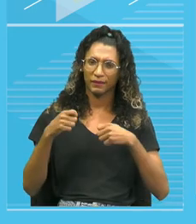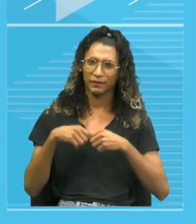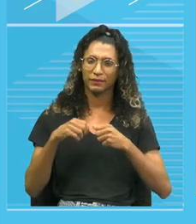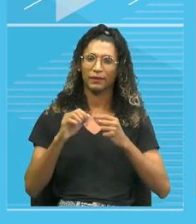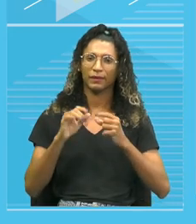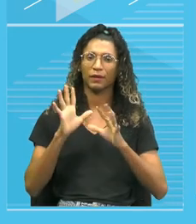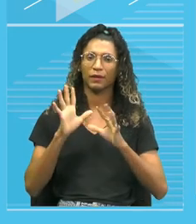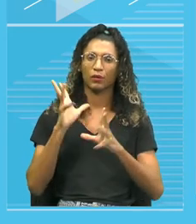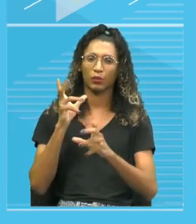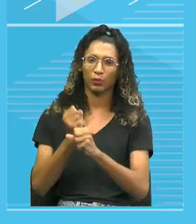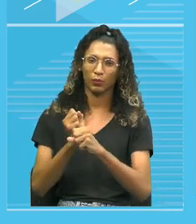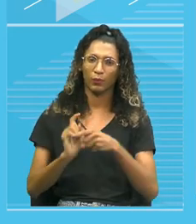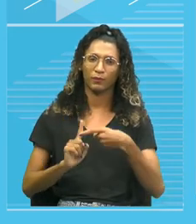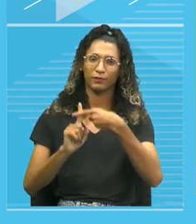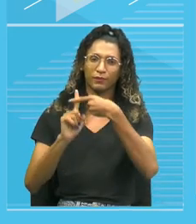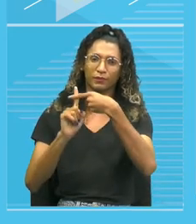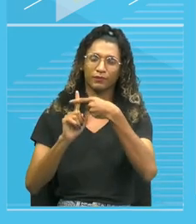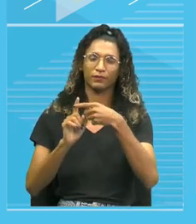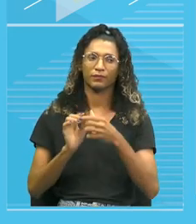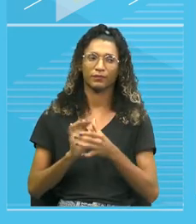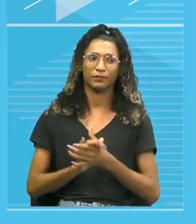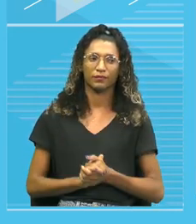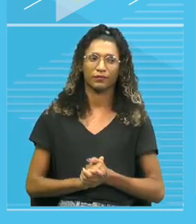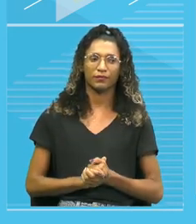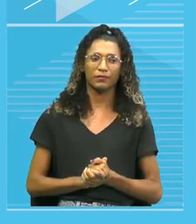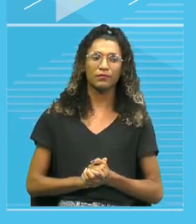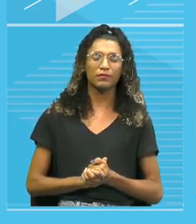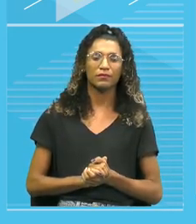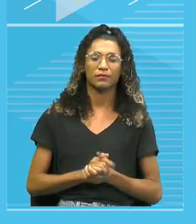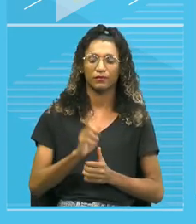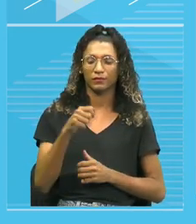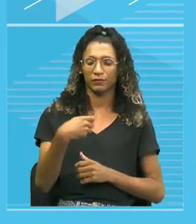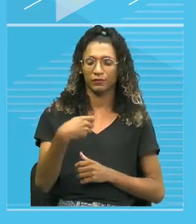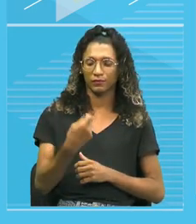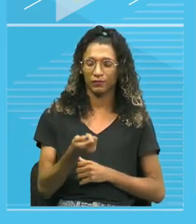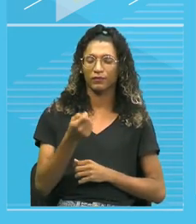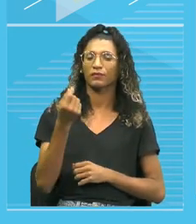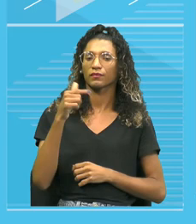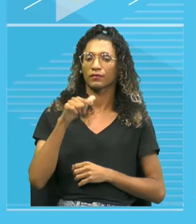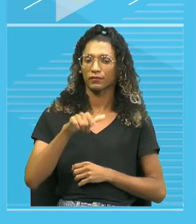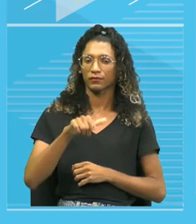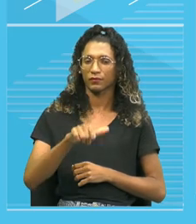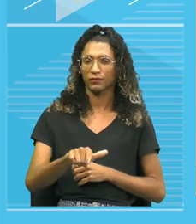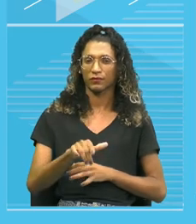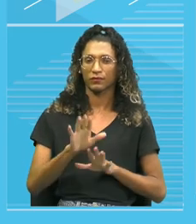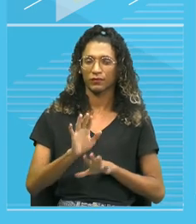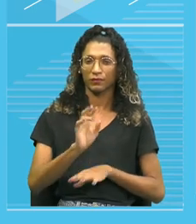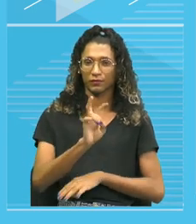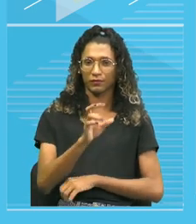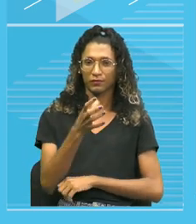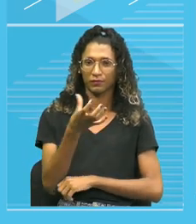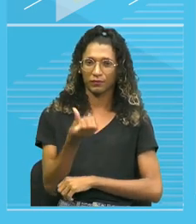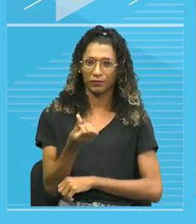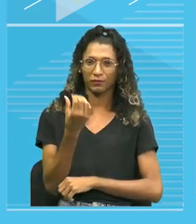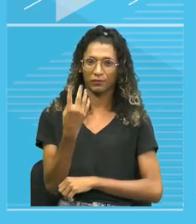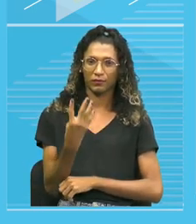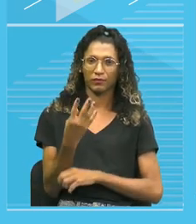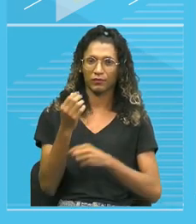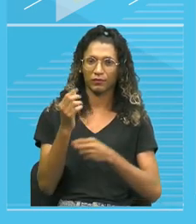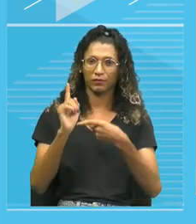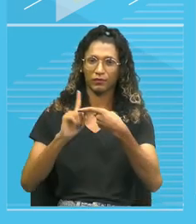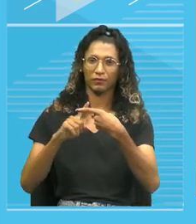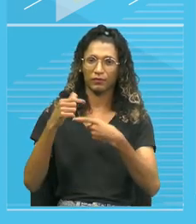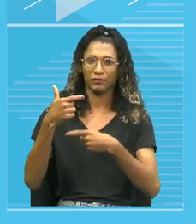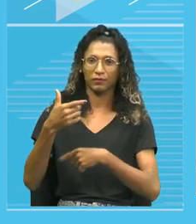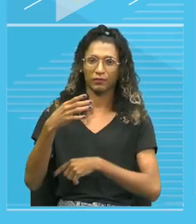não tem mais segredo Conserva o sinal ali menino e soma 564 +